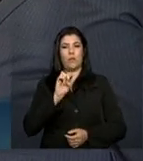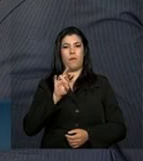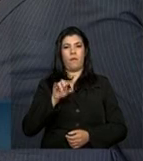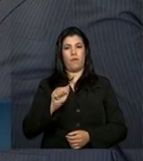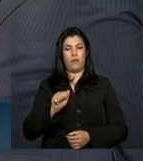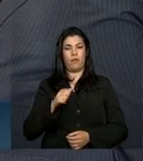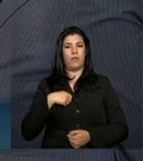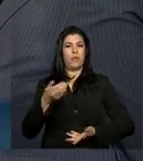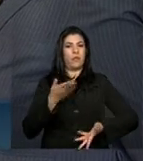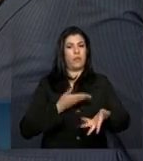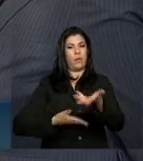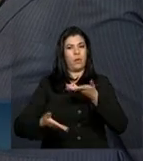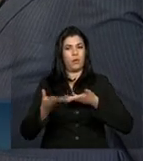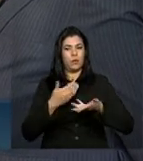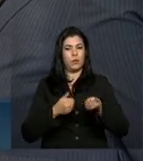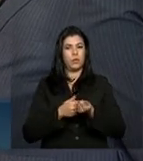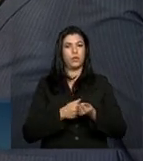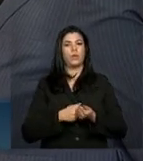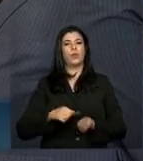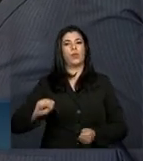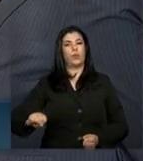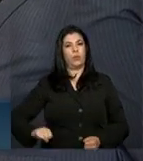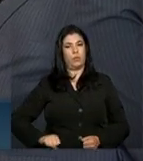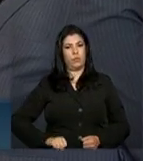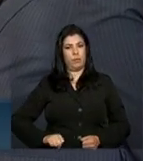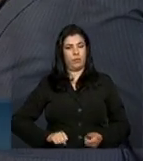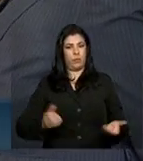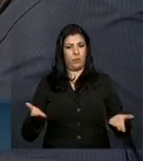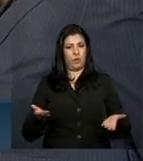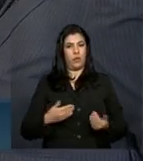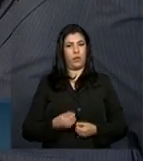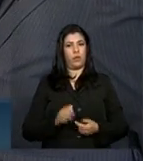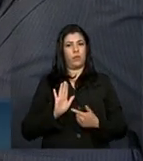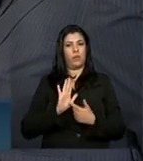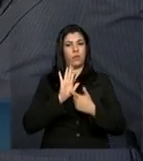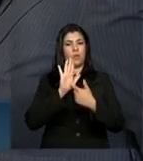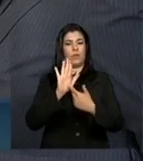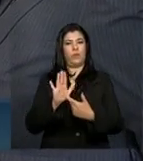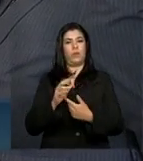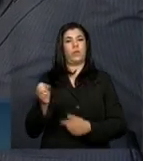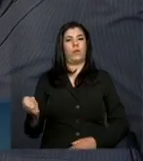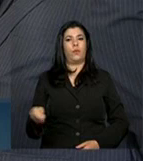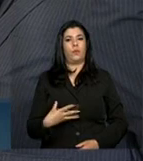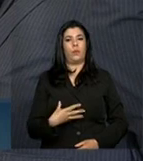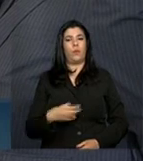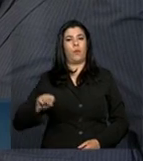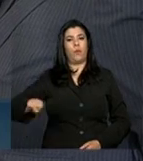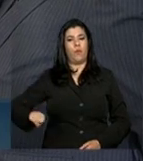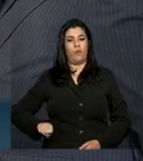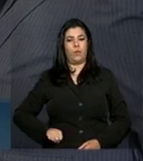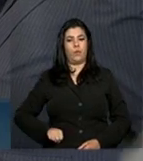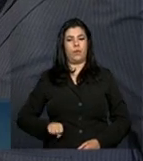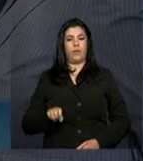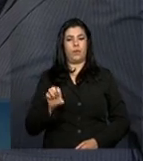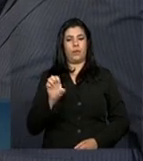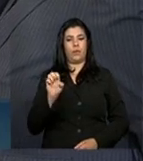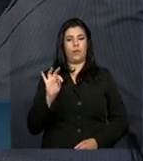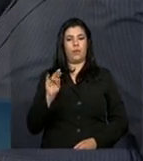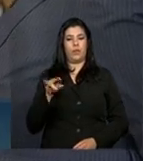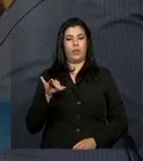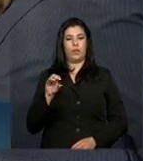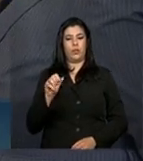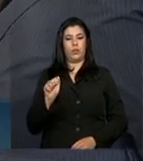relações diplomáticas. E agora, então, é a vez do novo embaixador da Estônia se apresentar à presidenta